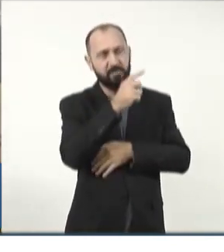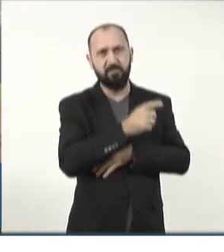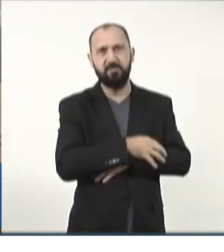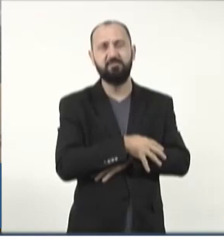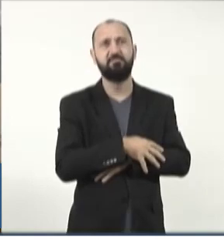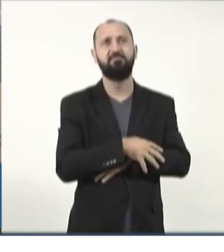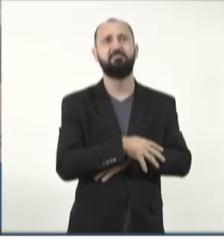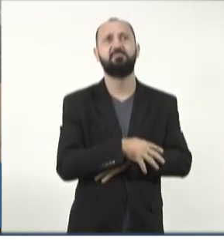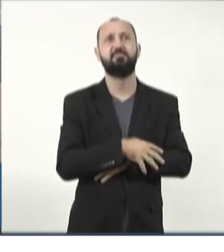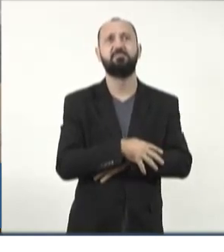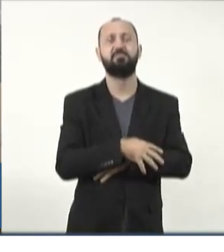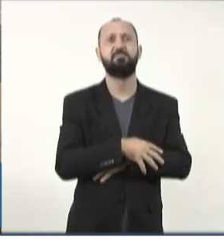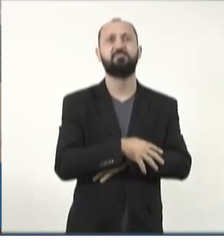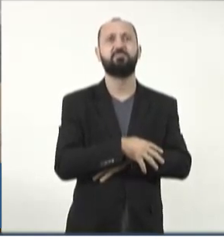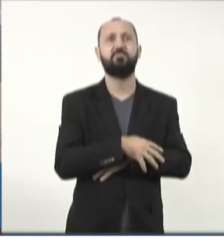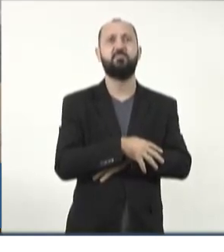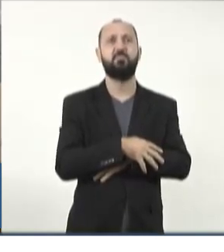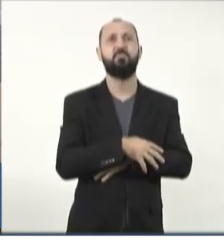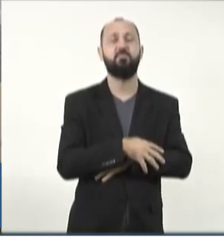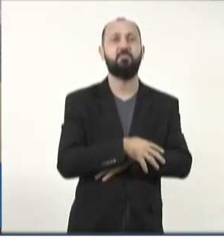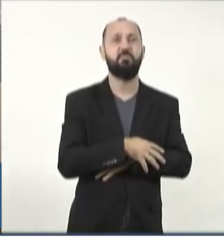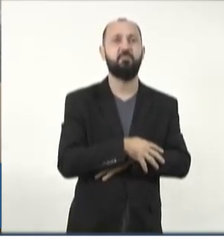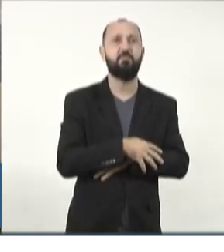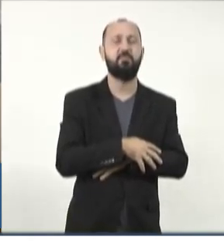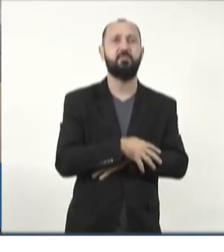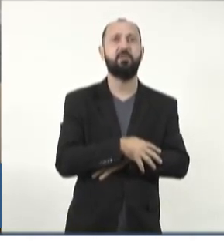ele pode colocar. Não dá pra ver naquela TV ali?